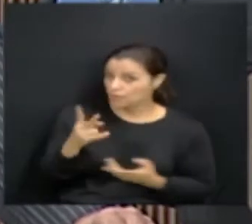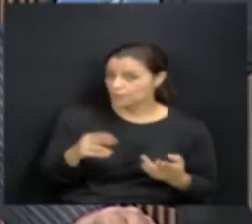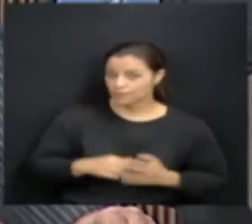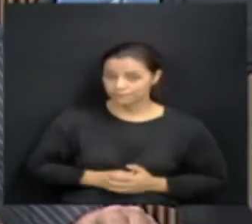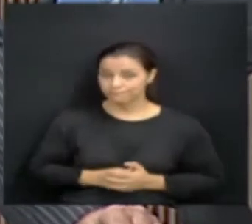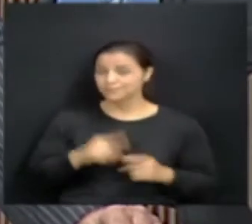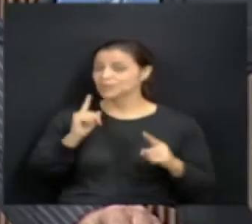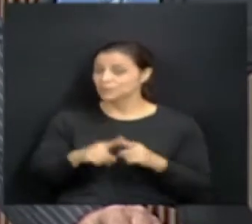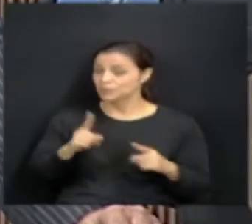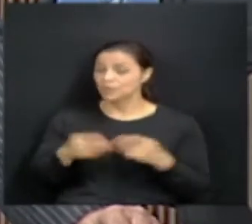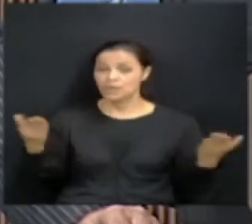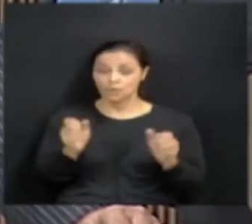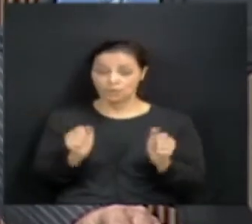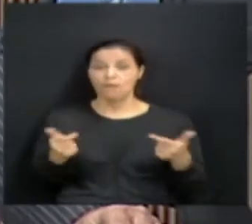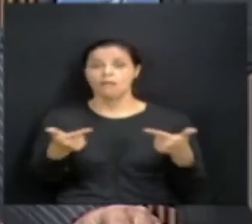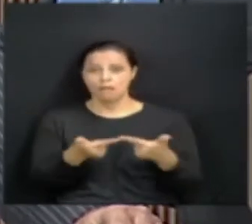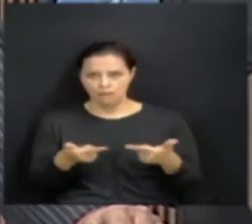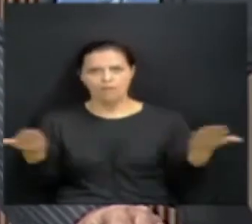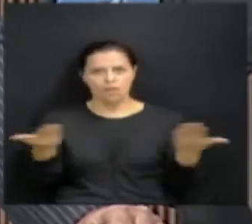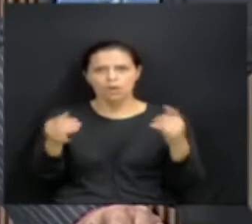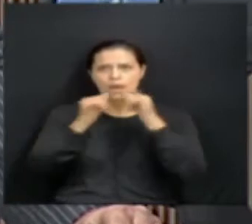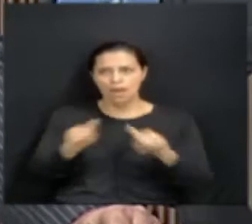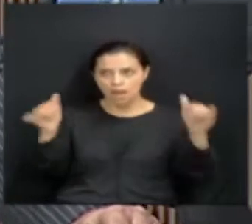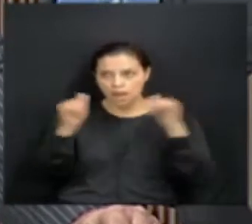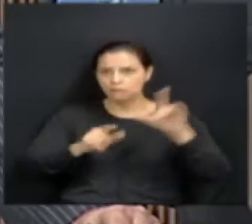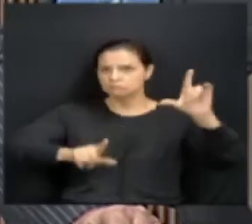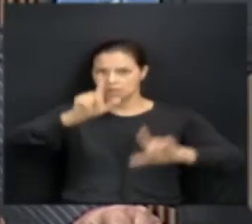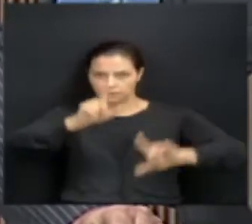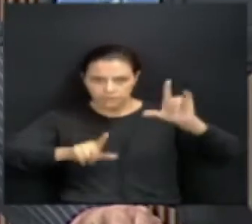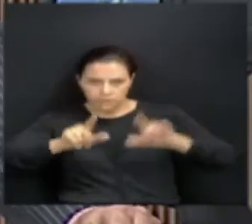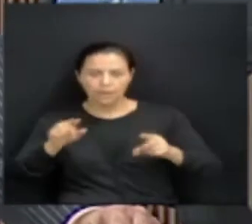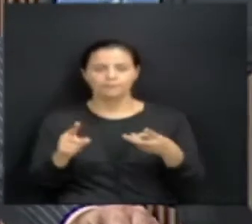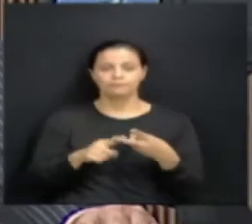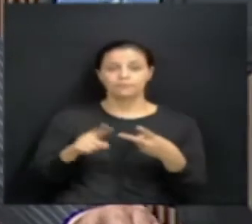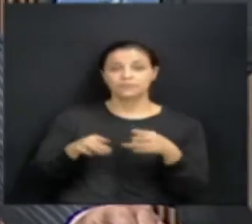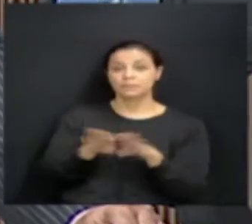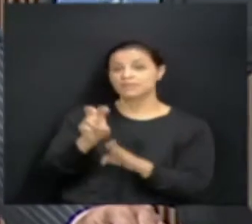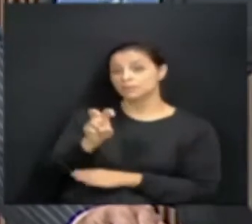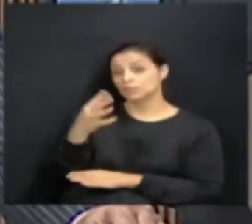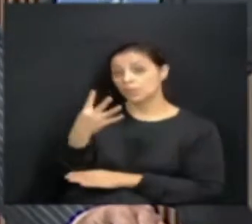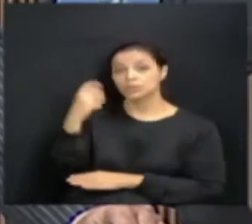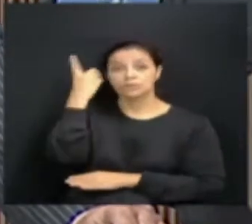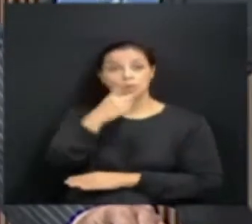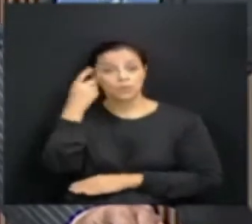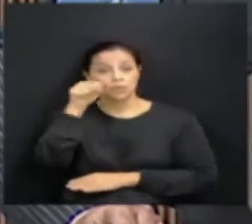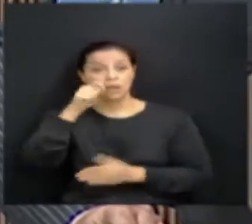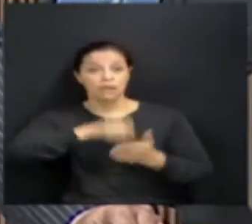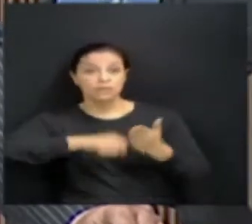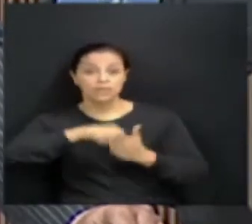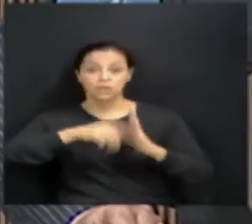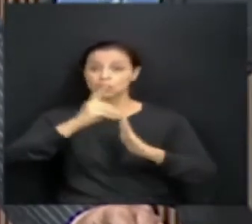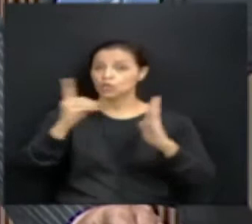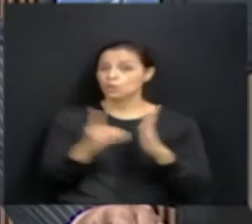Porque mesmo com a Assembleia fazendo propaganda na televisão, mesmo com 54 deputados assinando